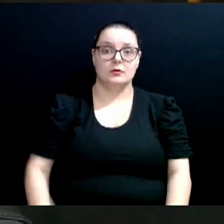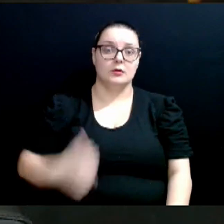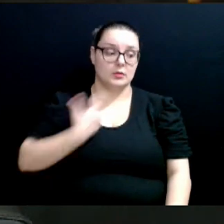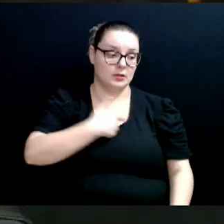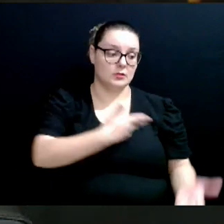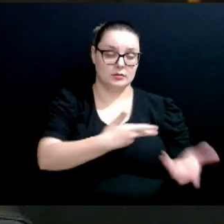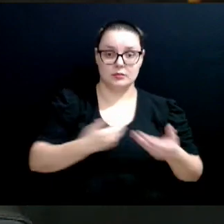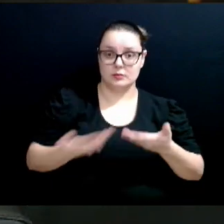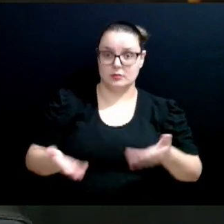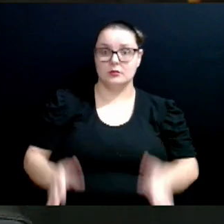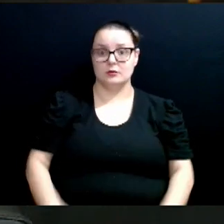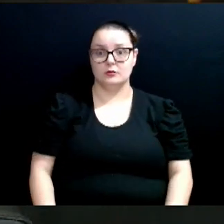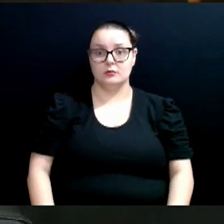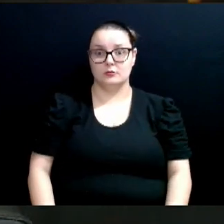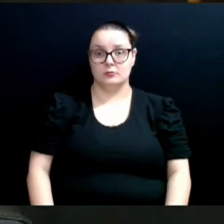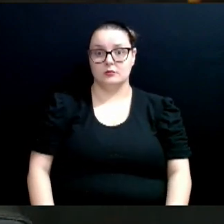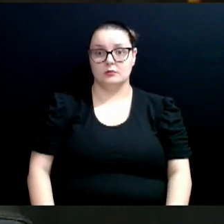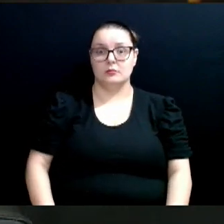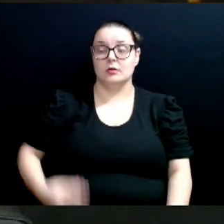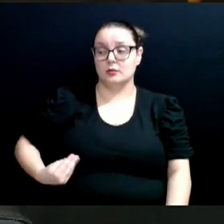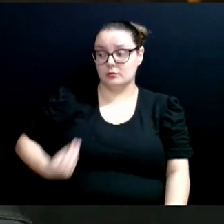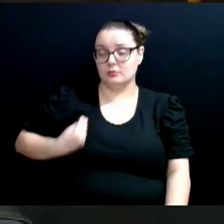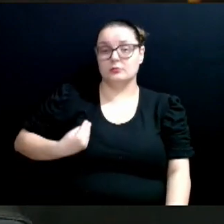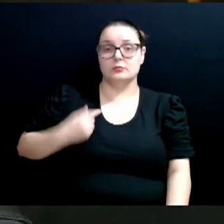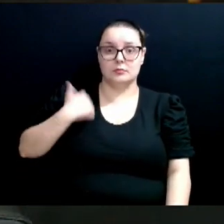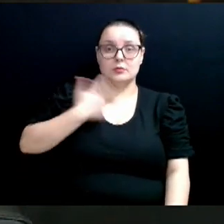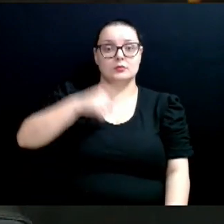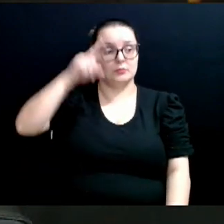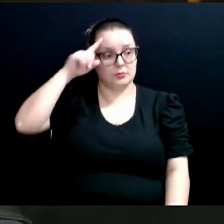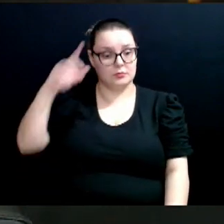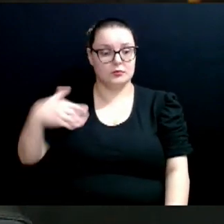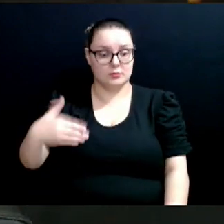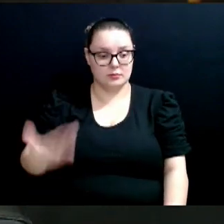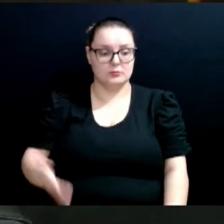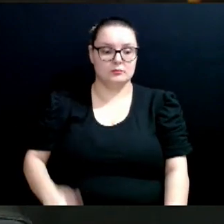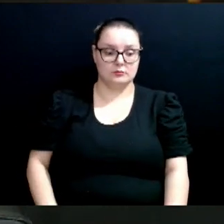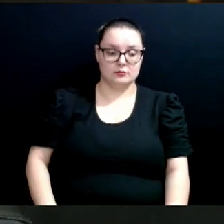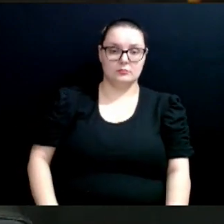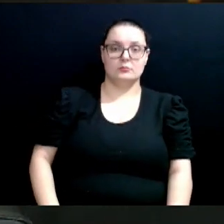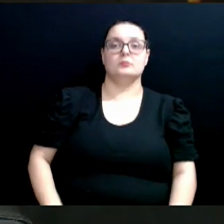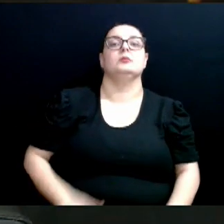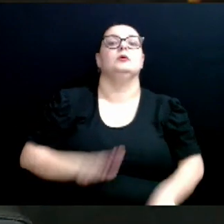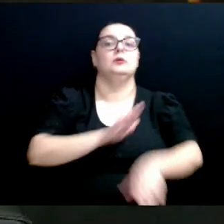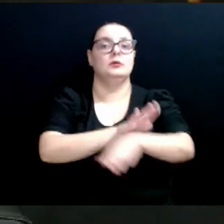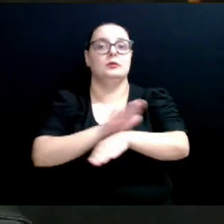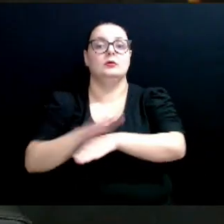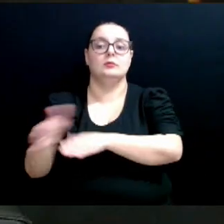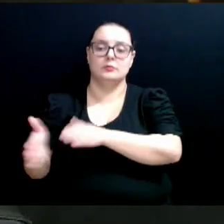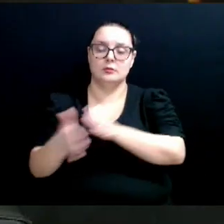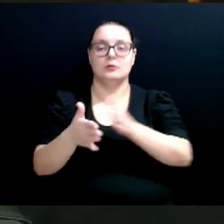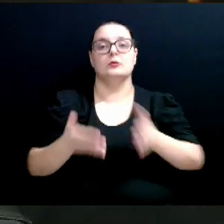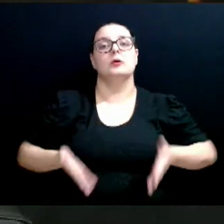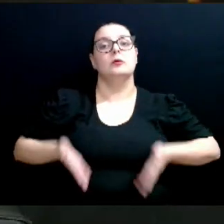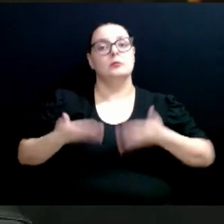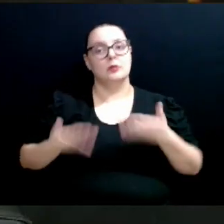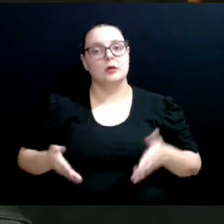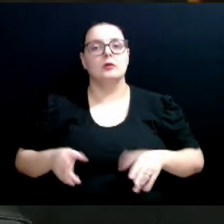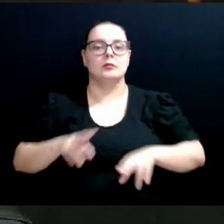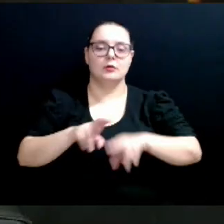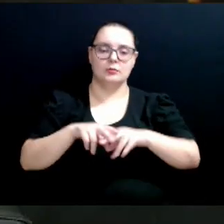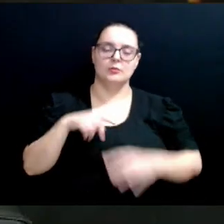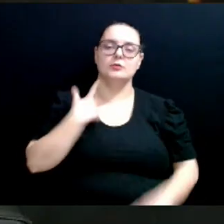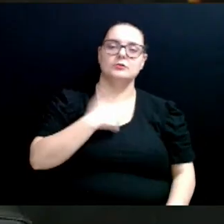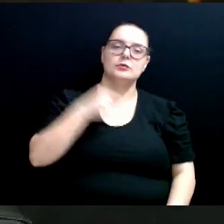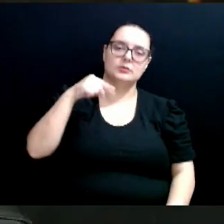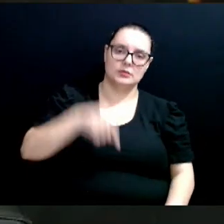que estão presentes no nosso dia a dia, e que nos ajudam a seguir a vida com mais leveza, e é por isso que a gente está aqui mostrando,